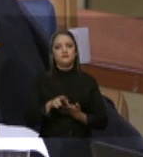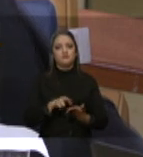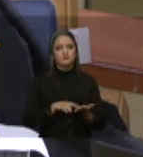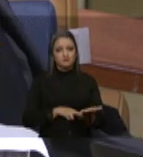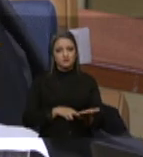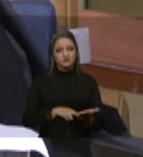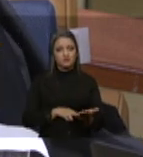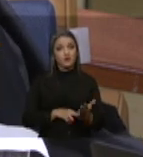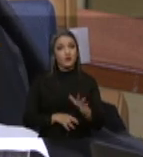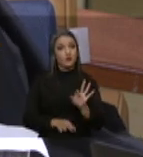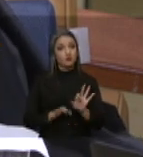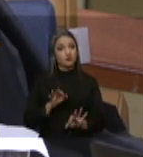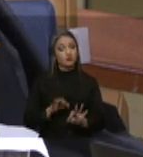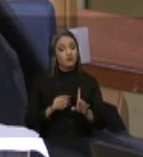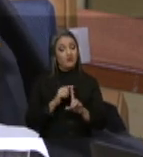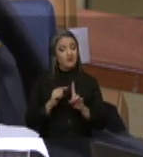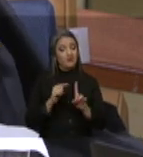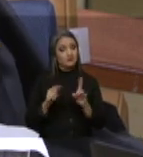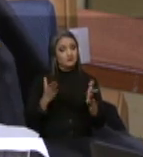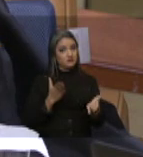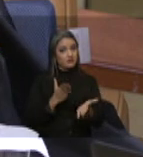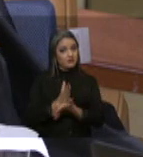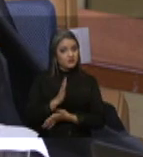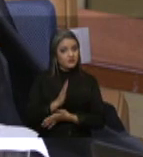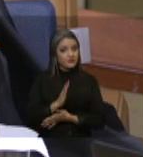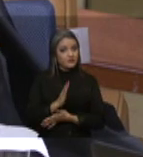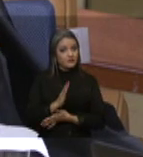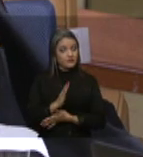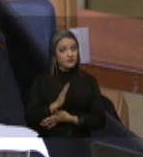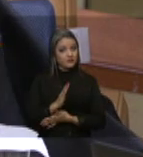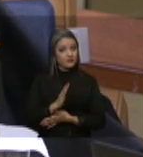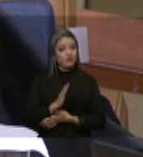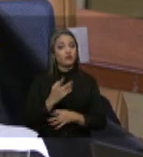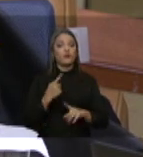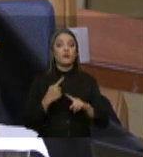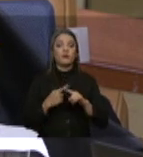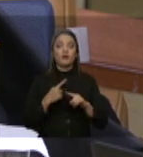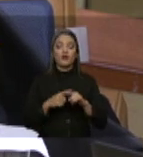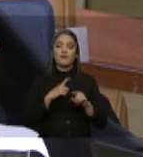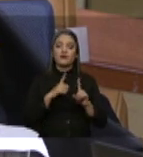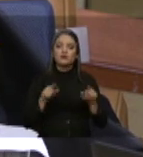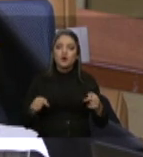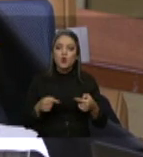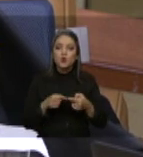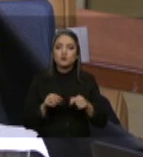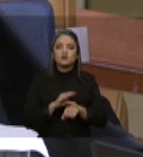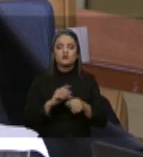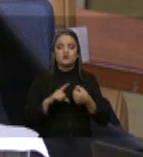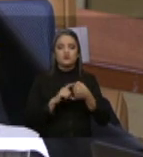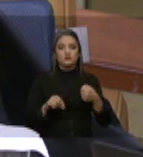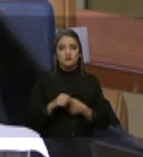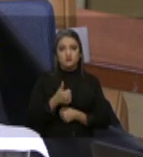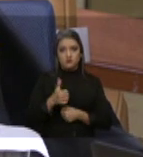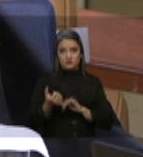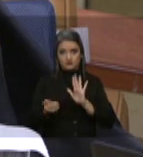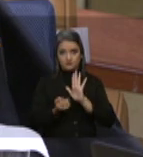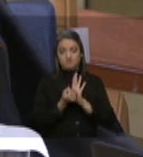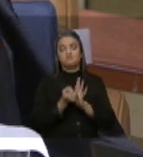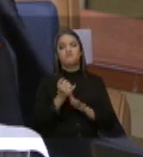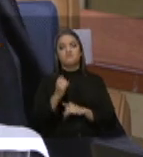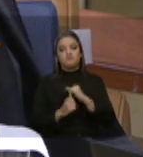julga parcialmente procedente para dar este sentido de consolidado do artigo 11 do Marco civil da